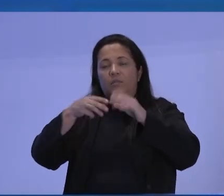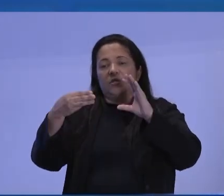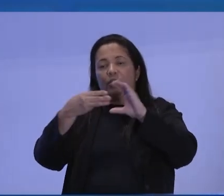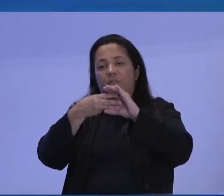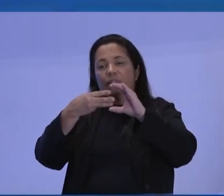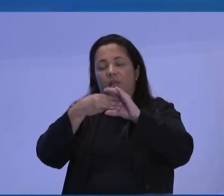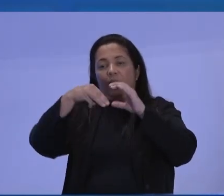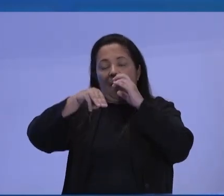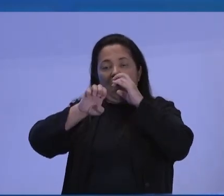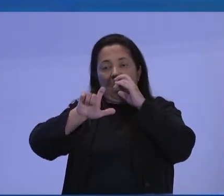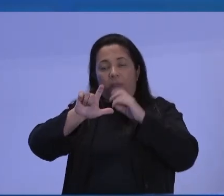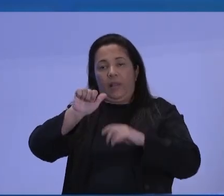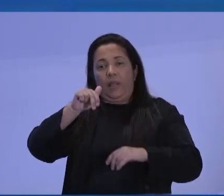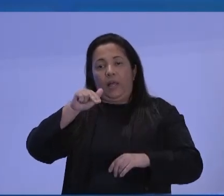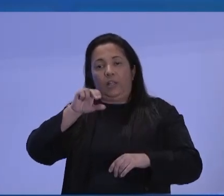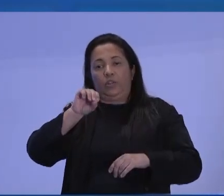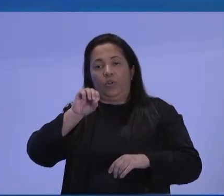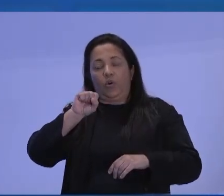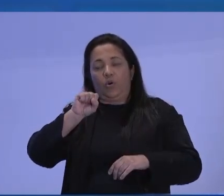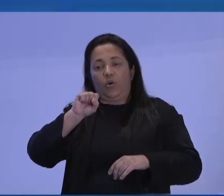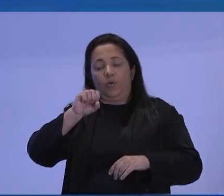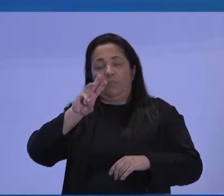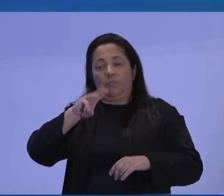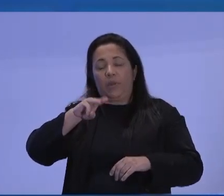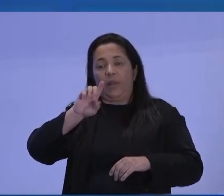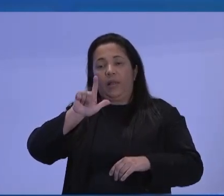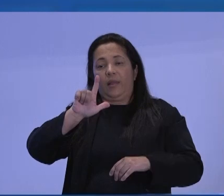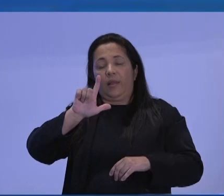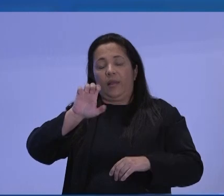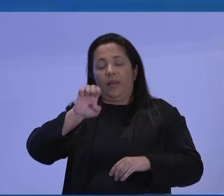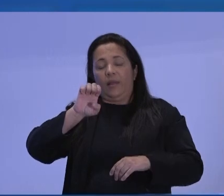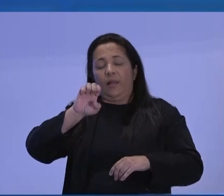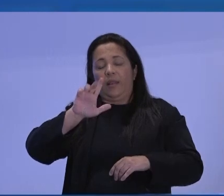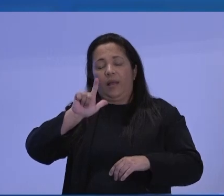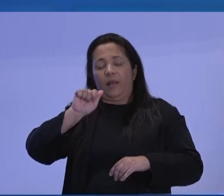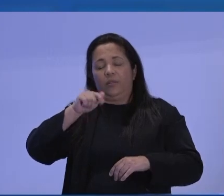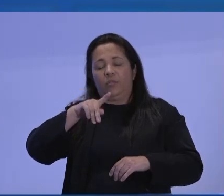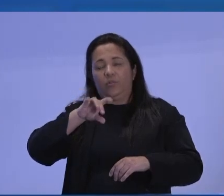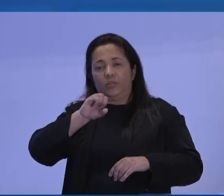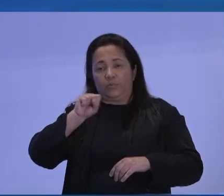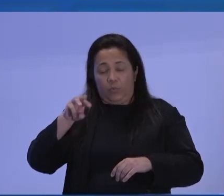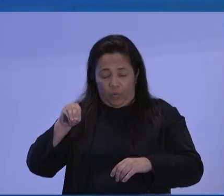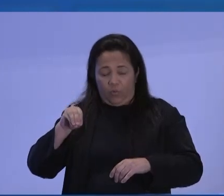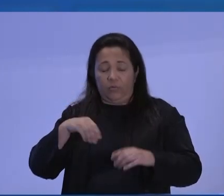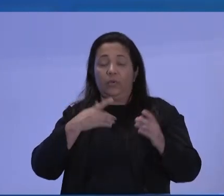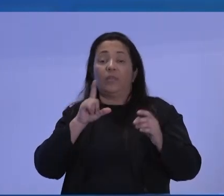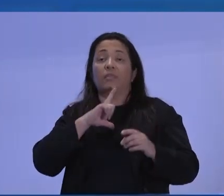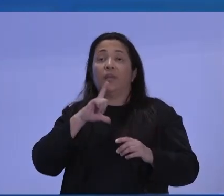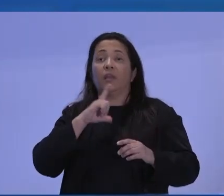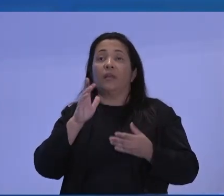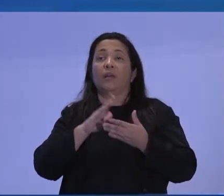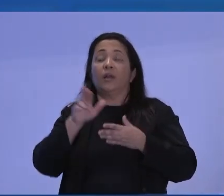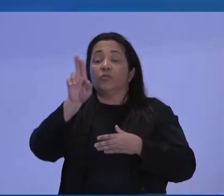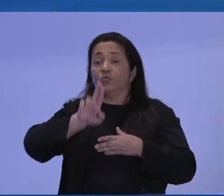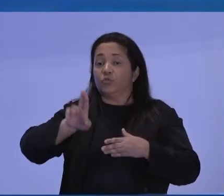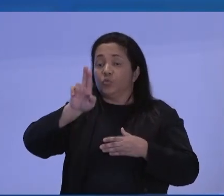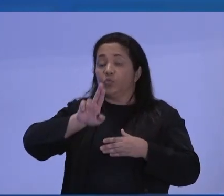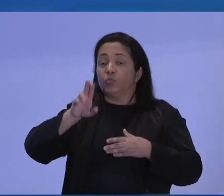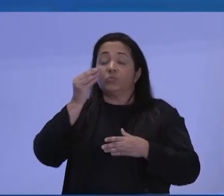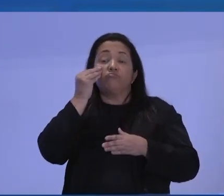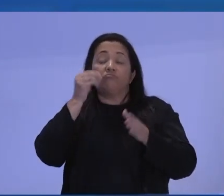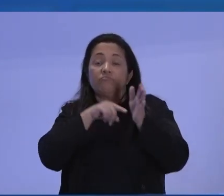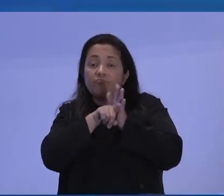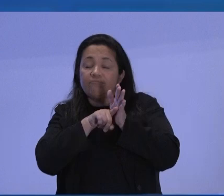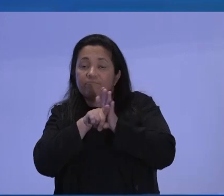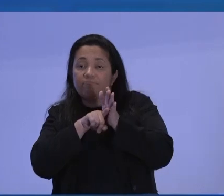na foto tem uma luz violeta, que é um método que a gente usa para diagnóstico,